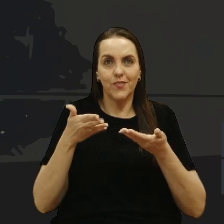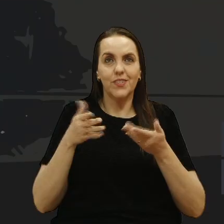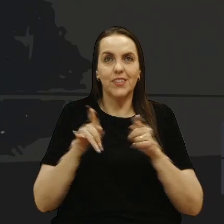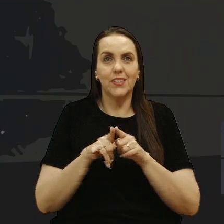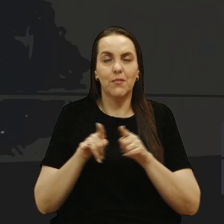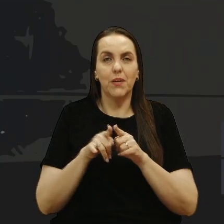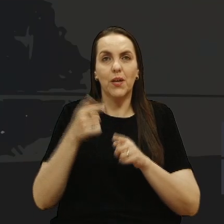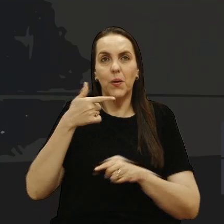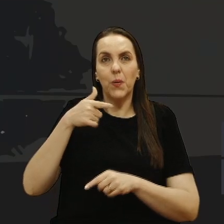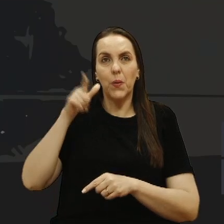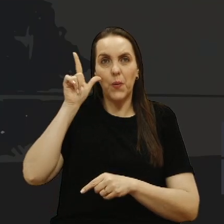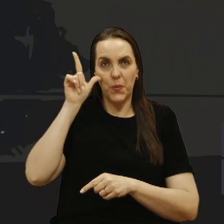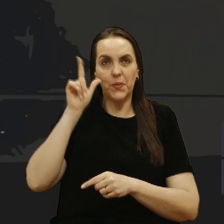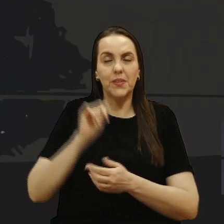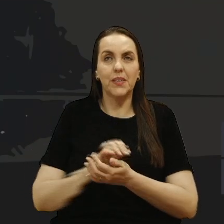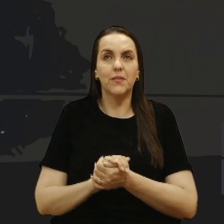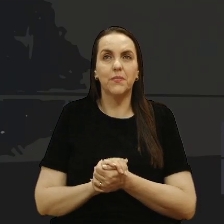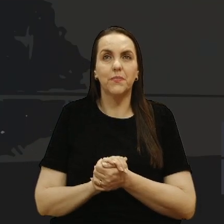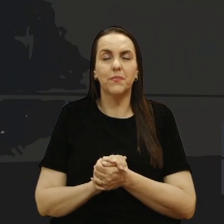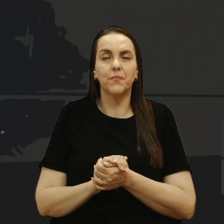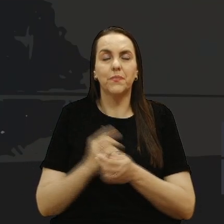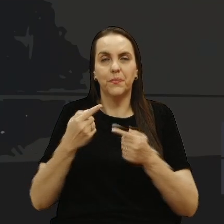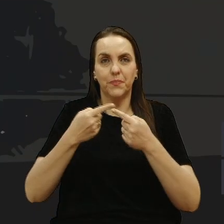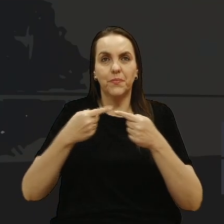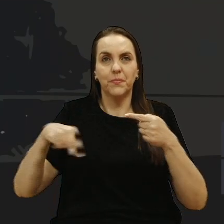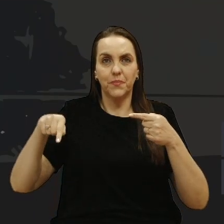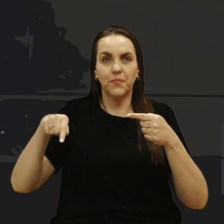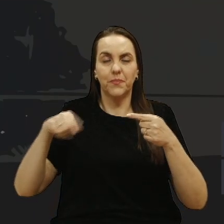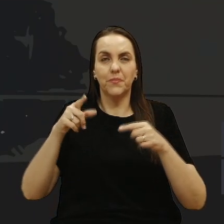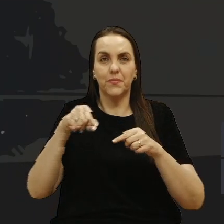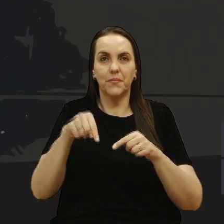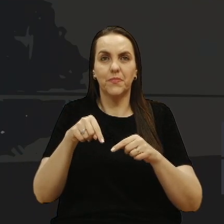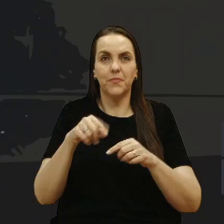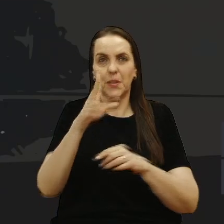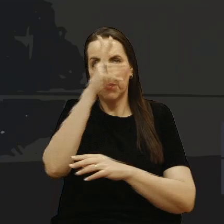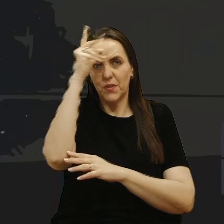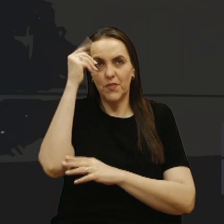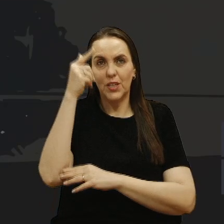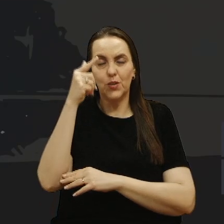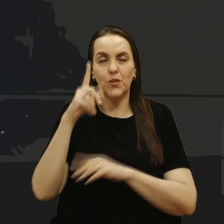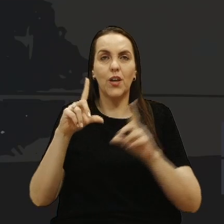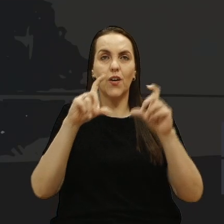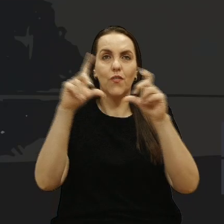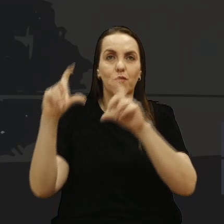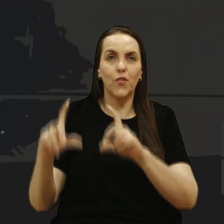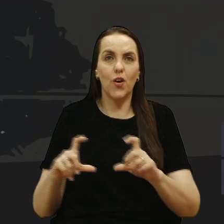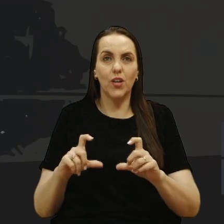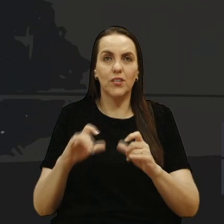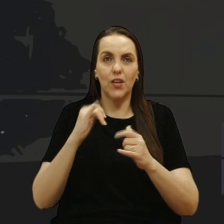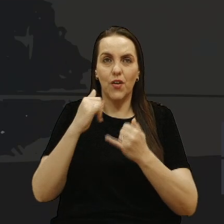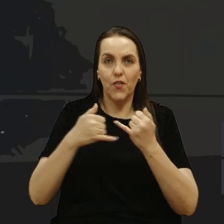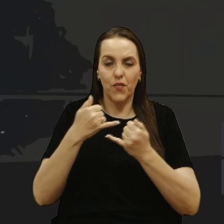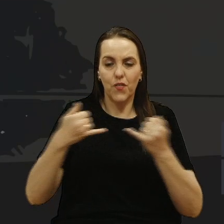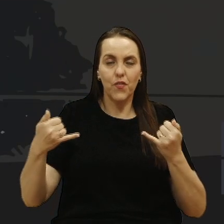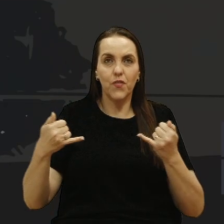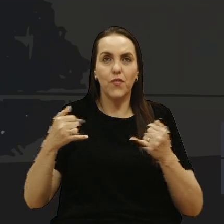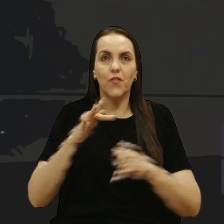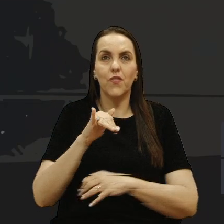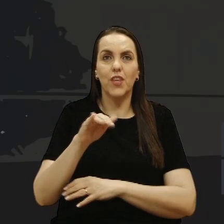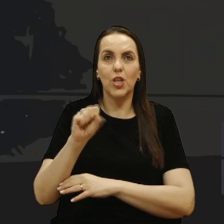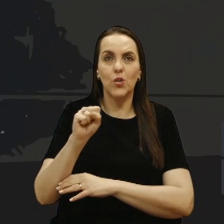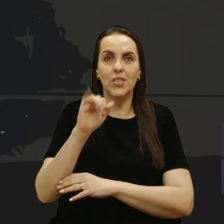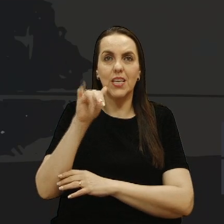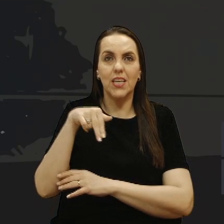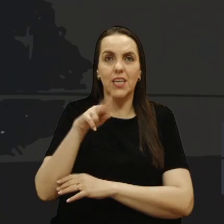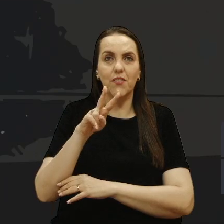abrimos ontem, aqui na Prefeitura de Caxias do Sul, a exposição fotográfica Entre Fios Invisíveis, e esse é um